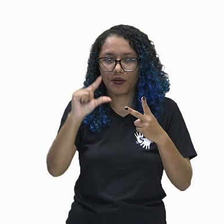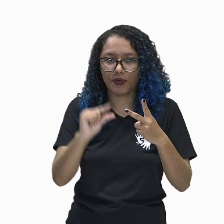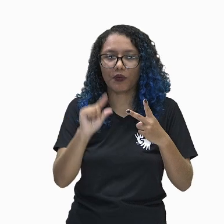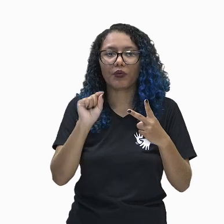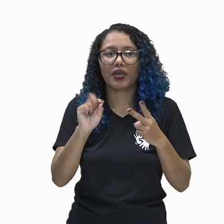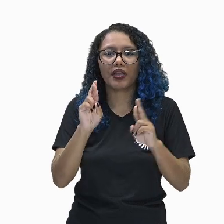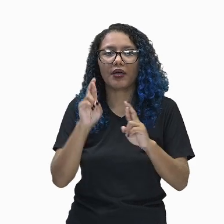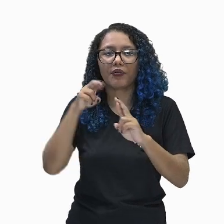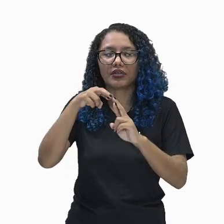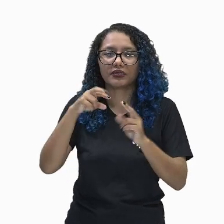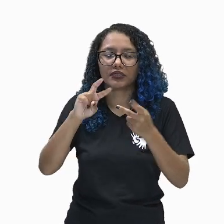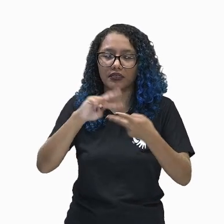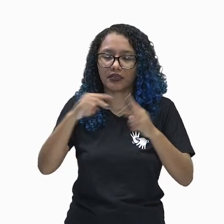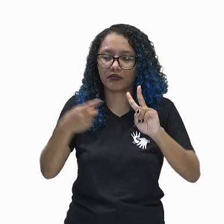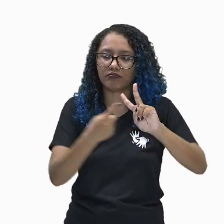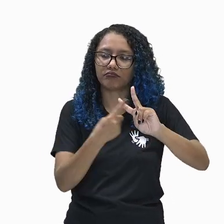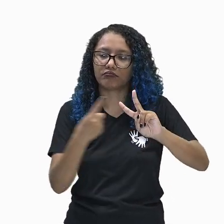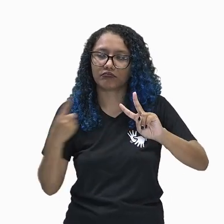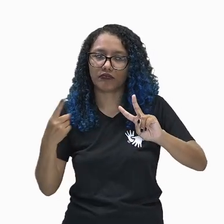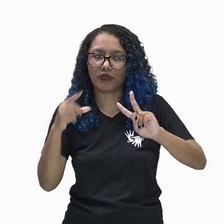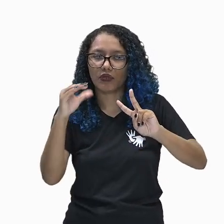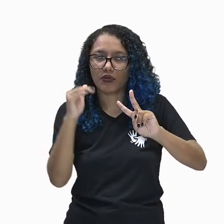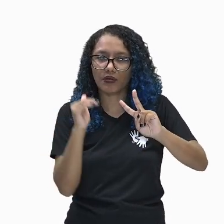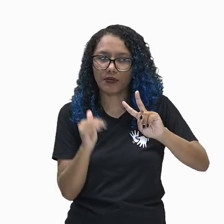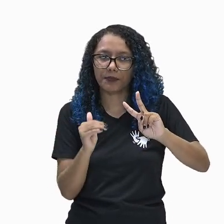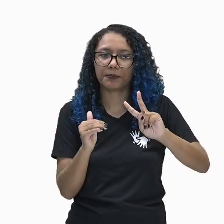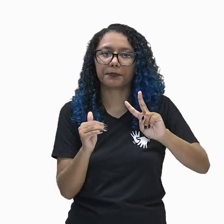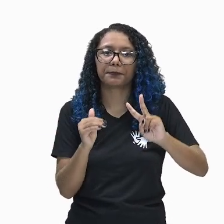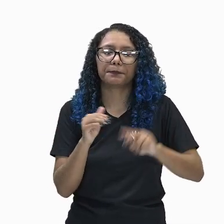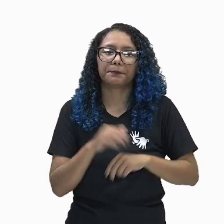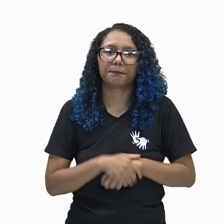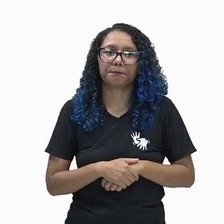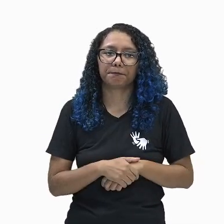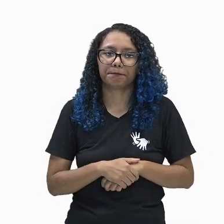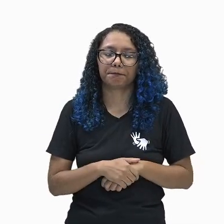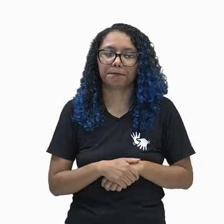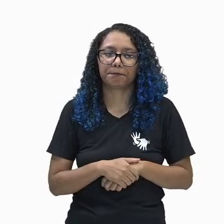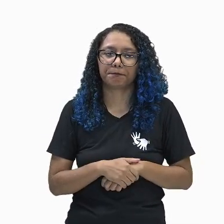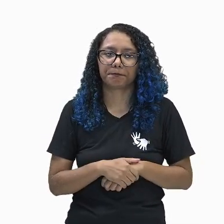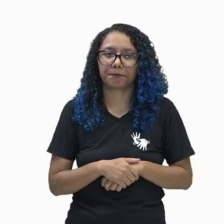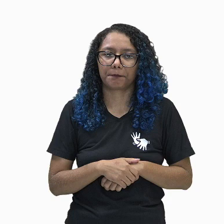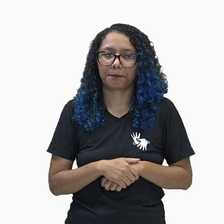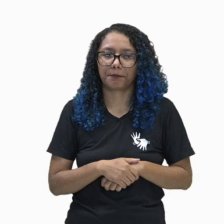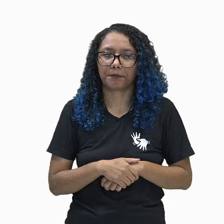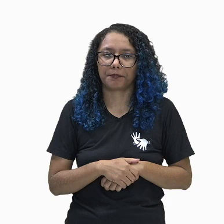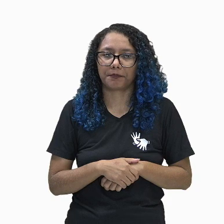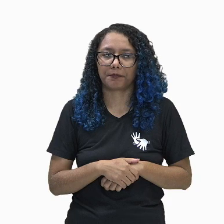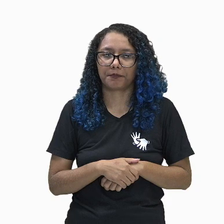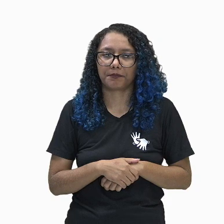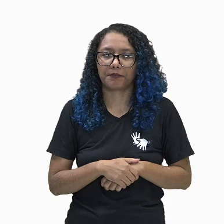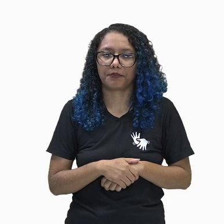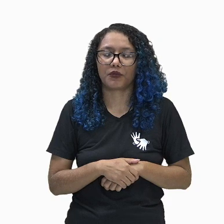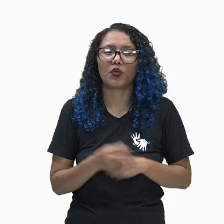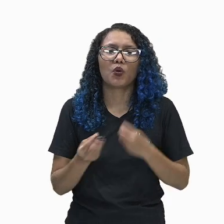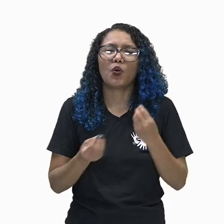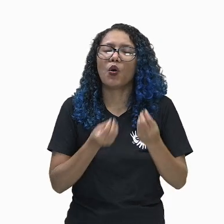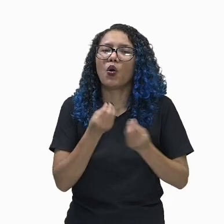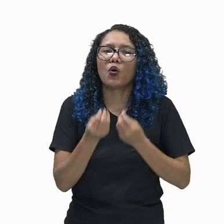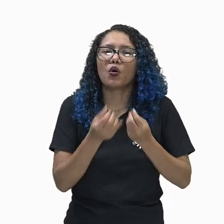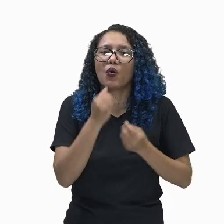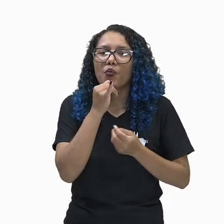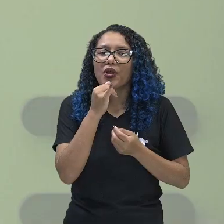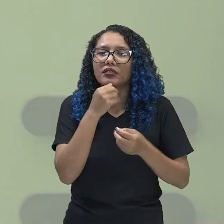escura. O azão é o dominante e o azinho é recessivo. Como a gente exemplifica isso na questão